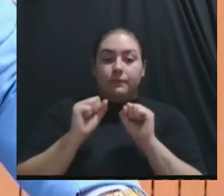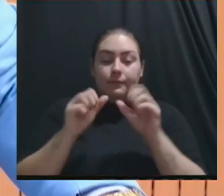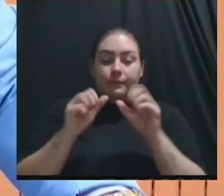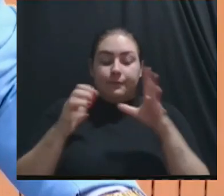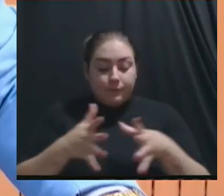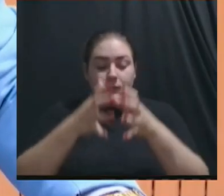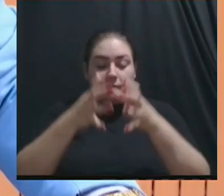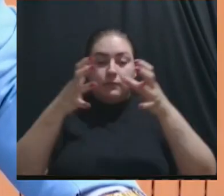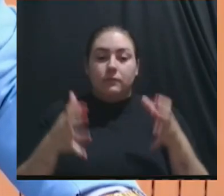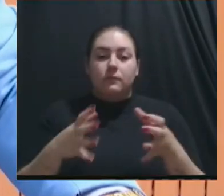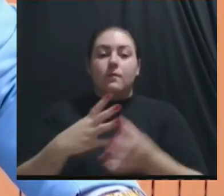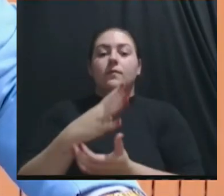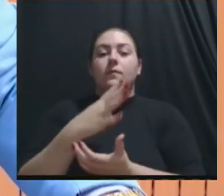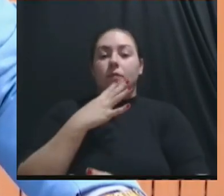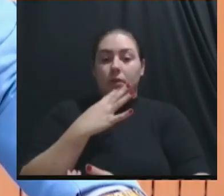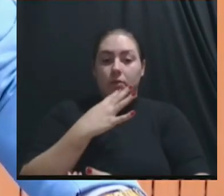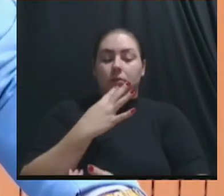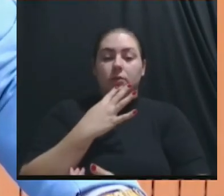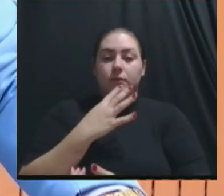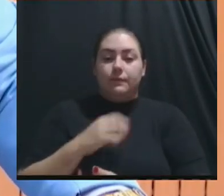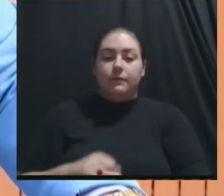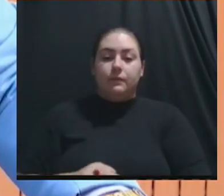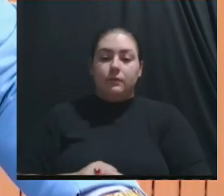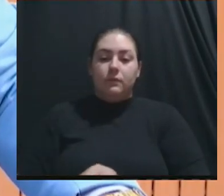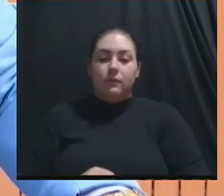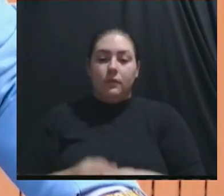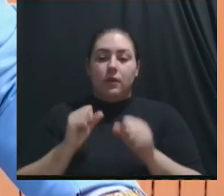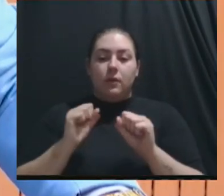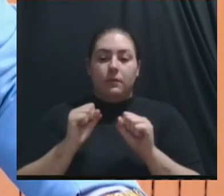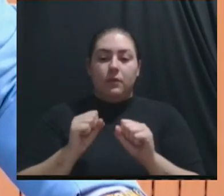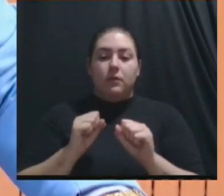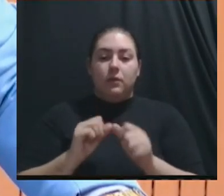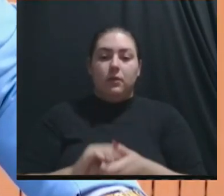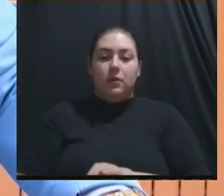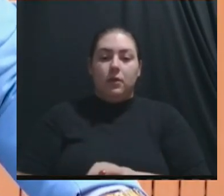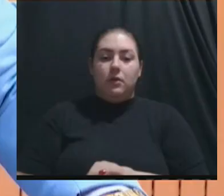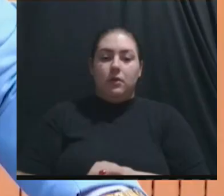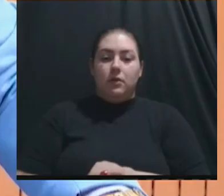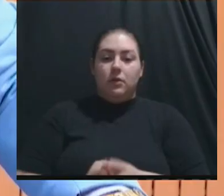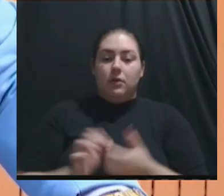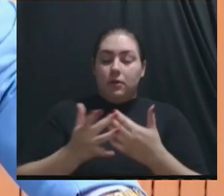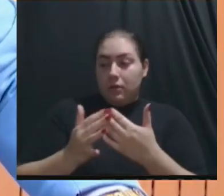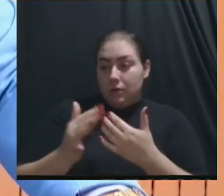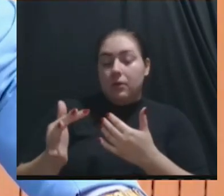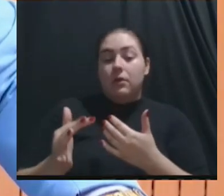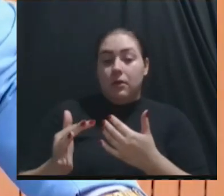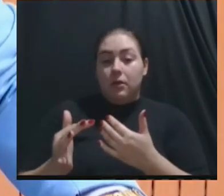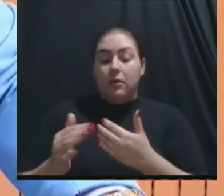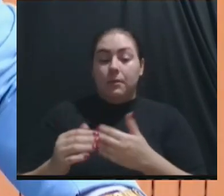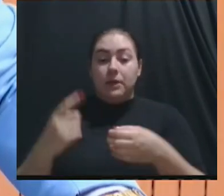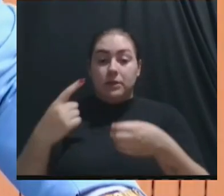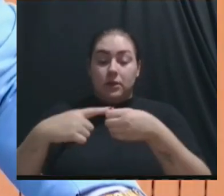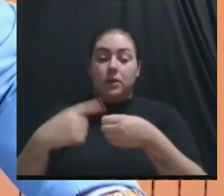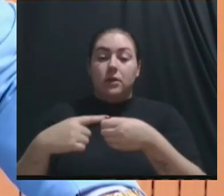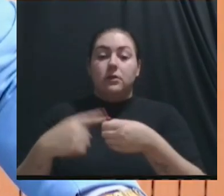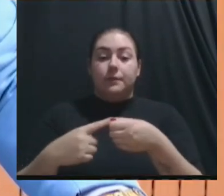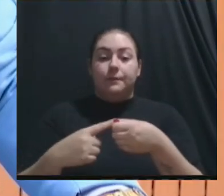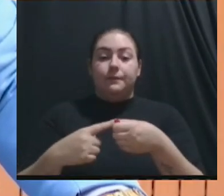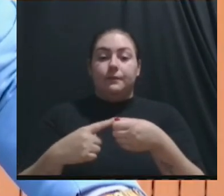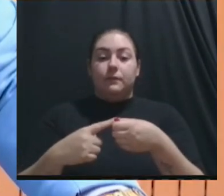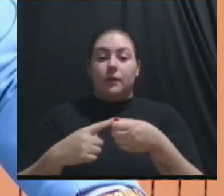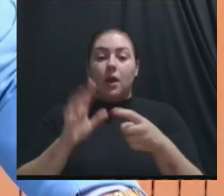para que possamos, de alguma forma, estar levando isso para o nosso município, que possa ajudar essas famílias